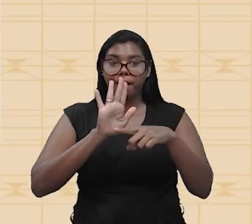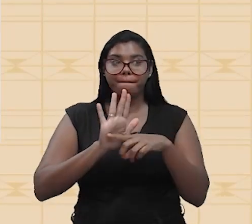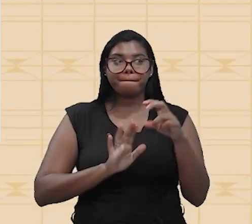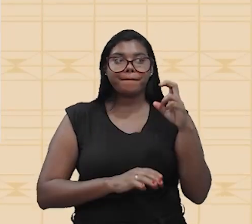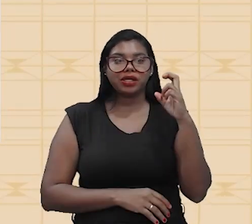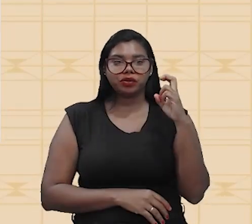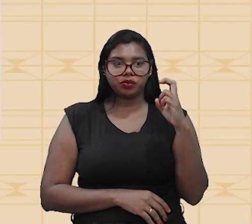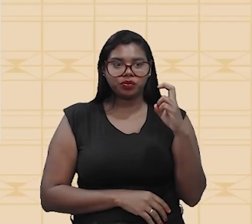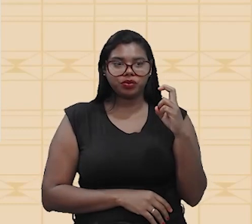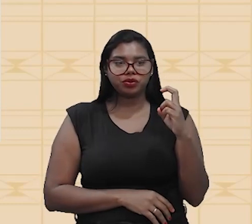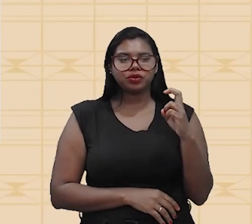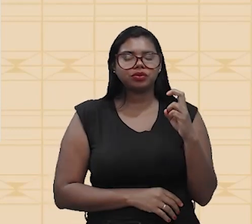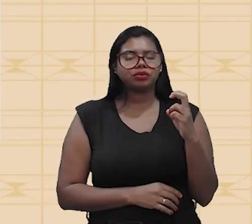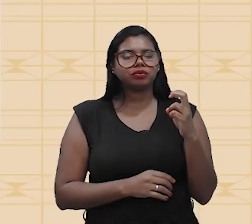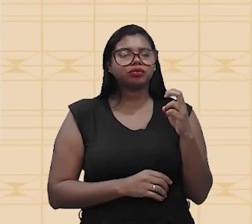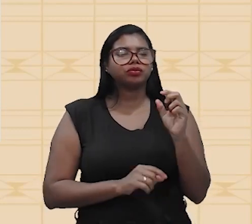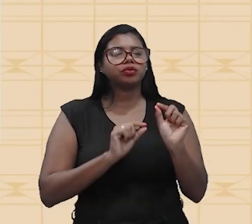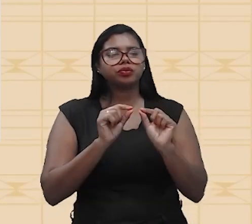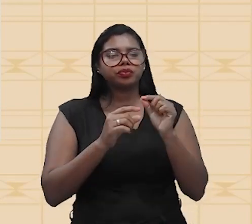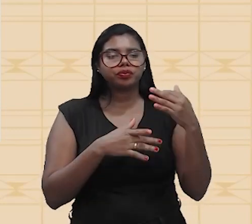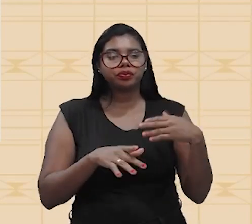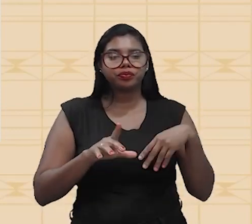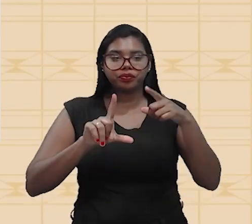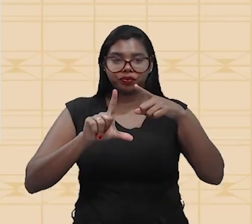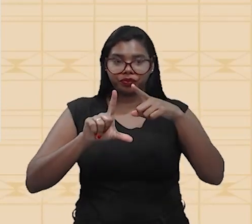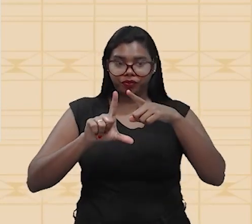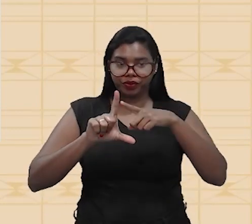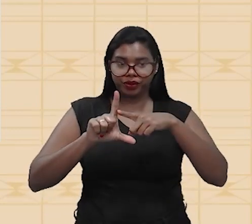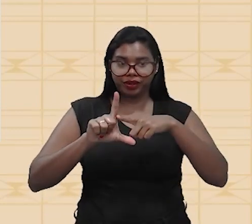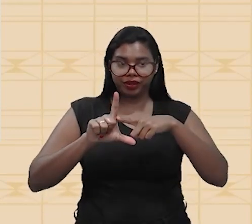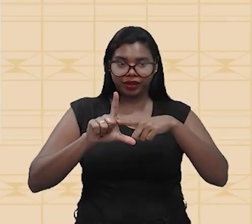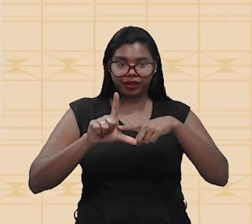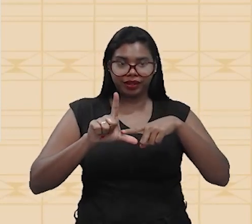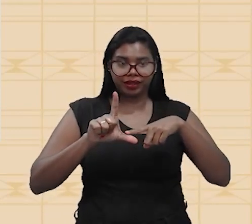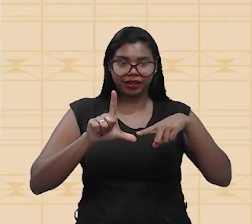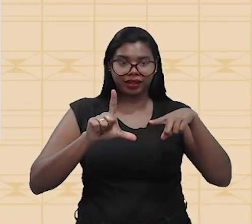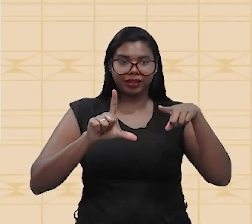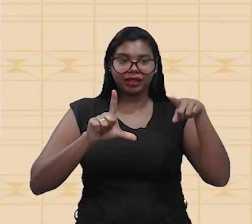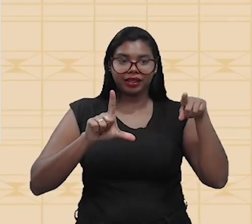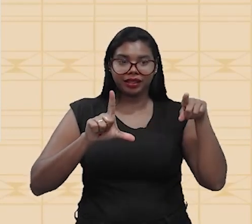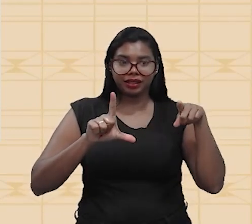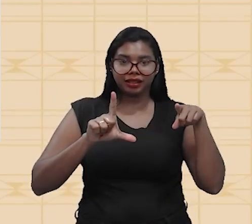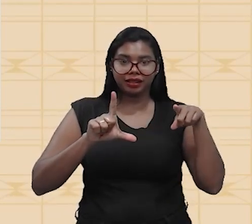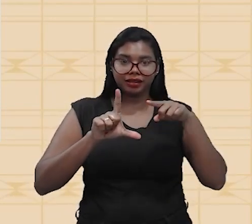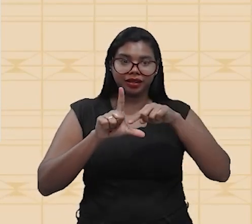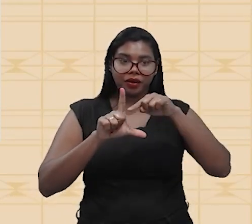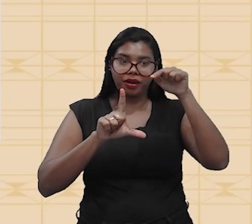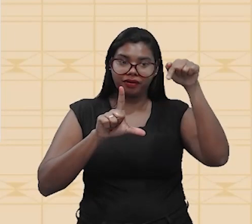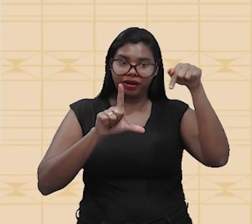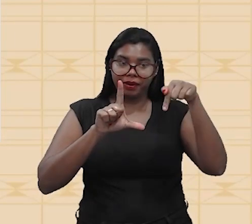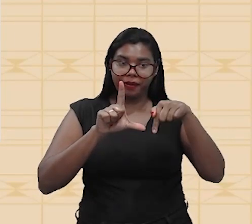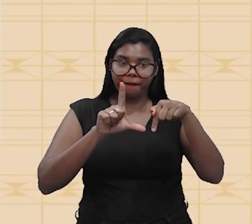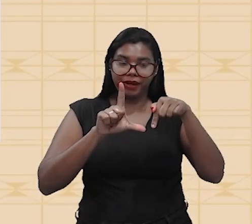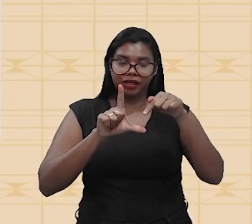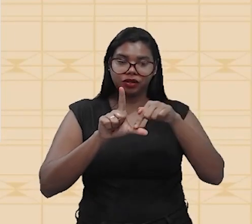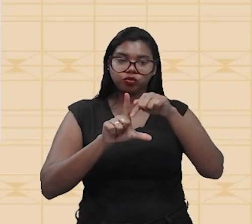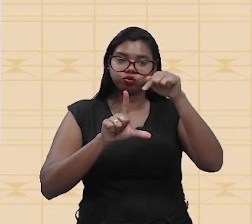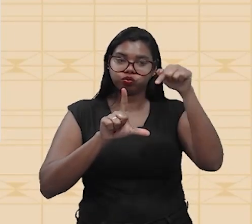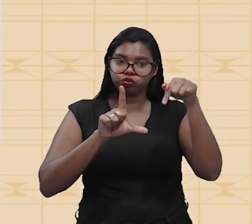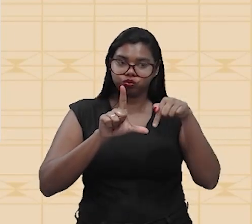isso me indica? Que o gráfico tem concavidade voltada para baixo.